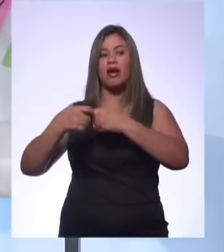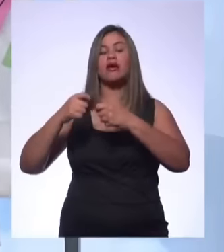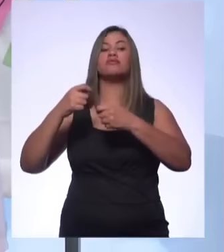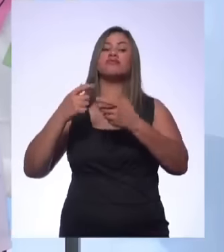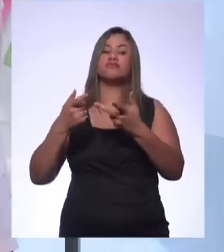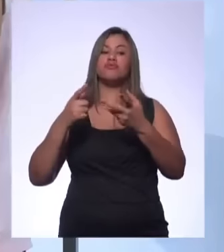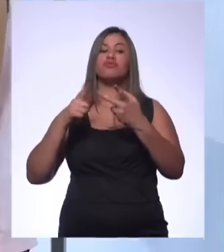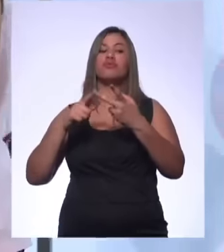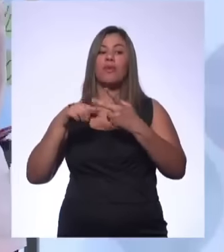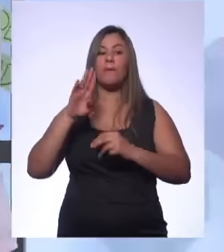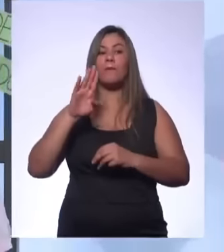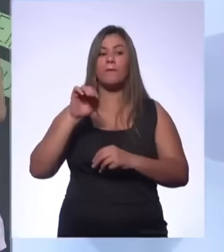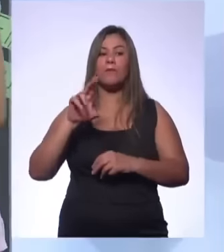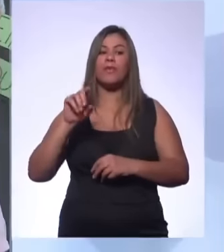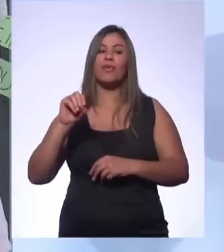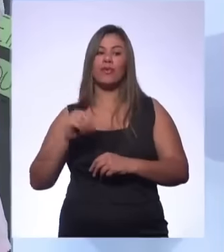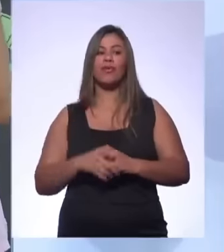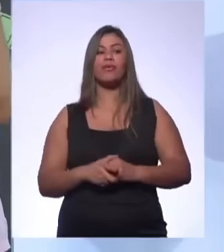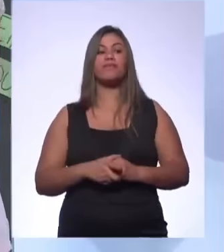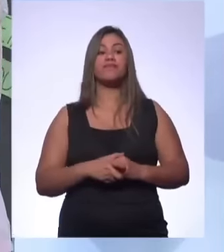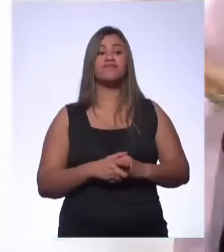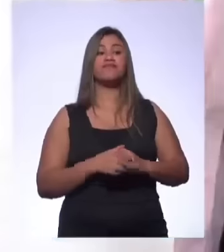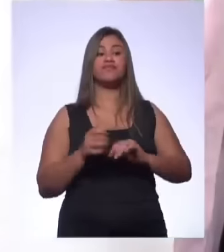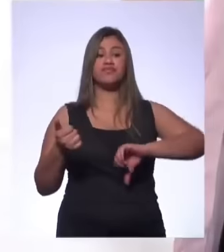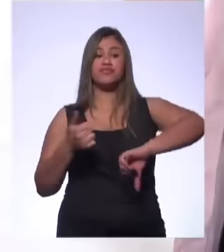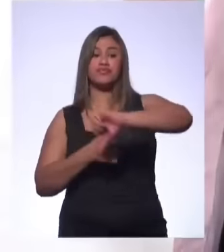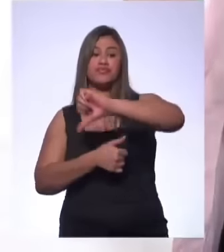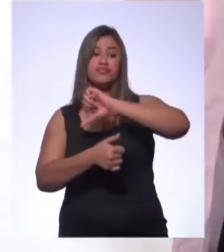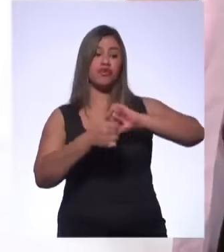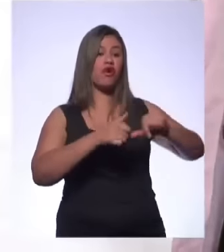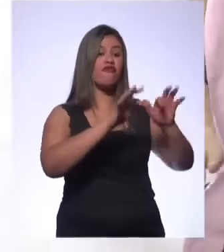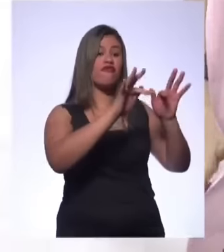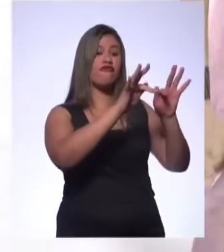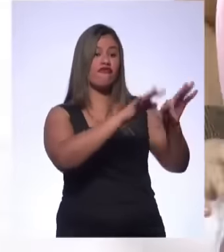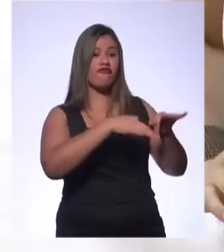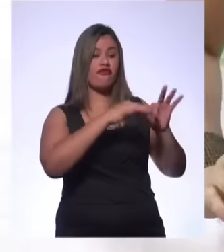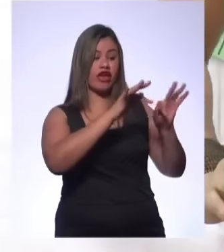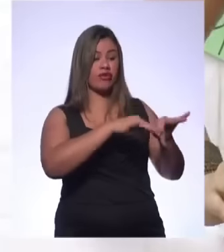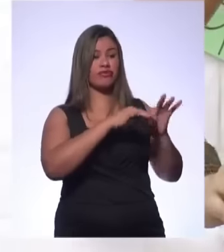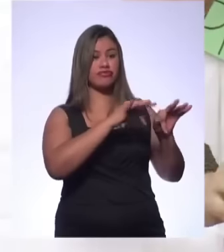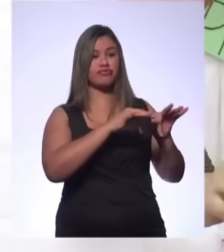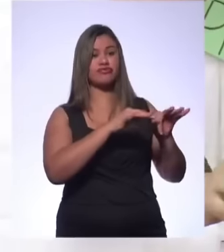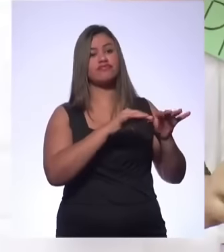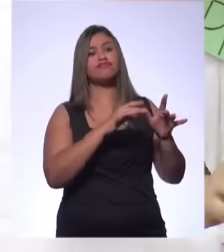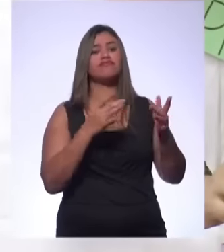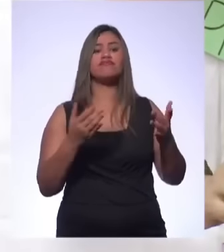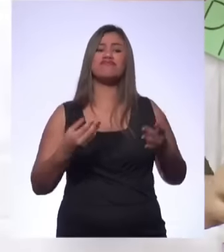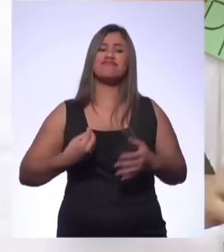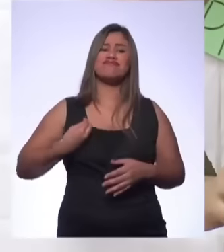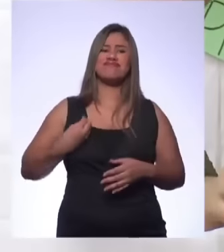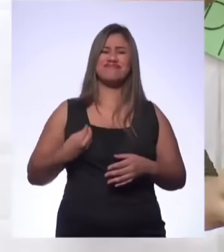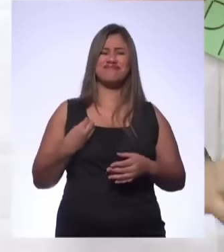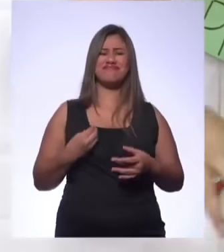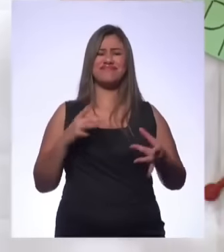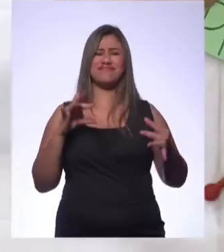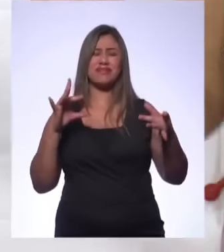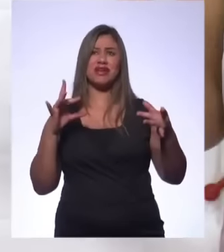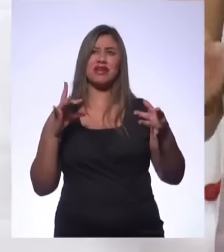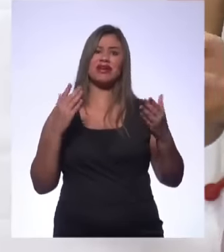feudo, que também está coexistindo neste momento. Aí, o que é coexistindo? Você fala umas coisas que eu não entendo às